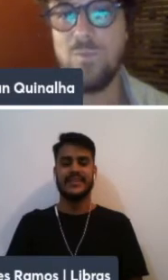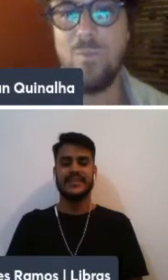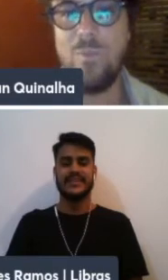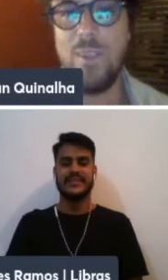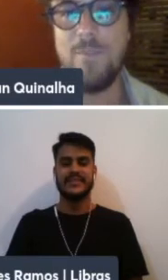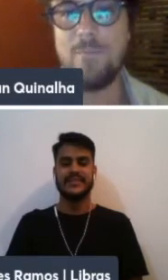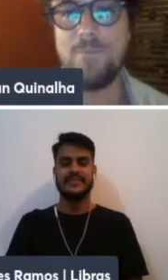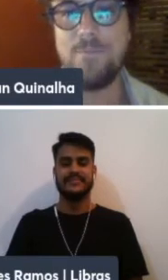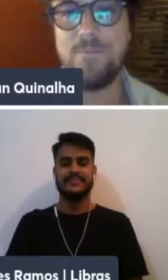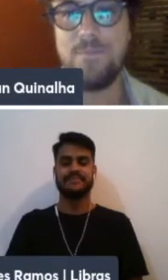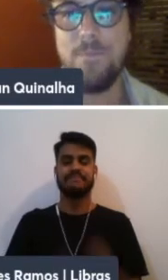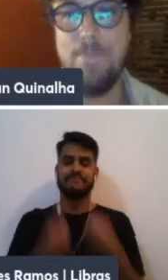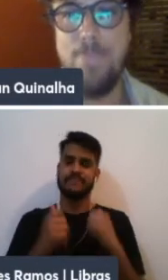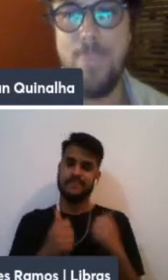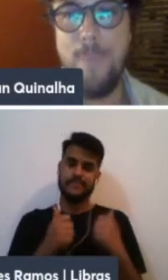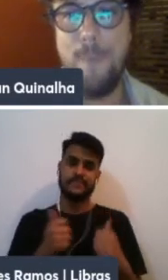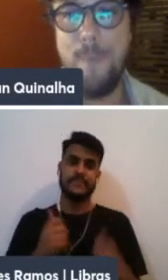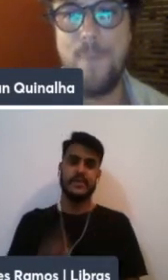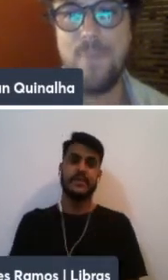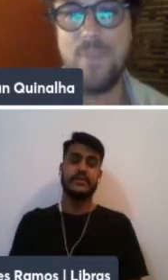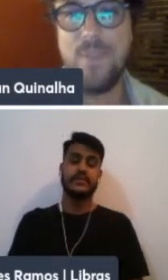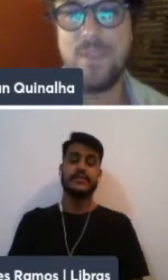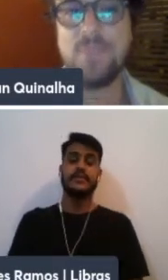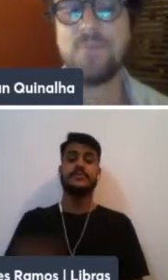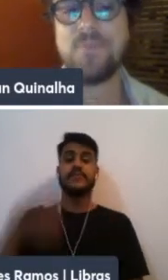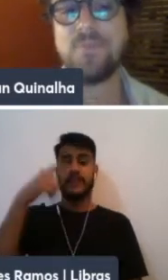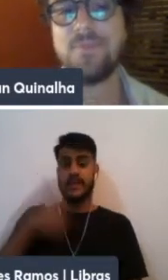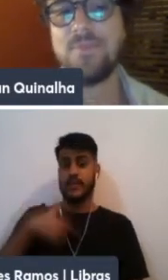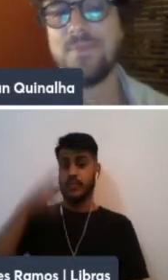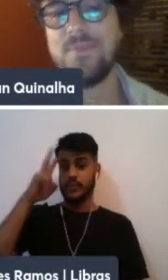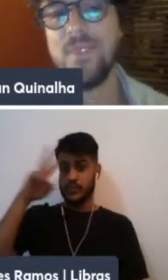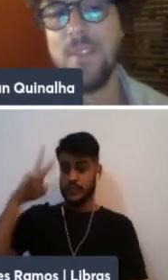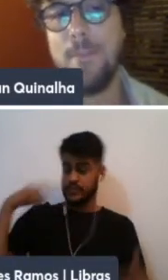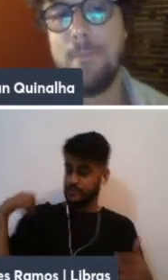Muito bem. Bom, então, a minha trajetória vem...